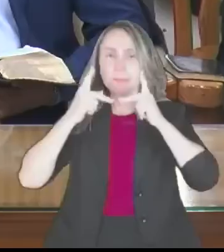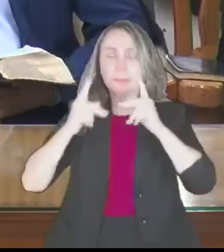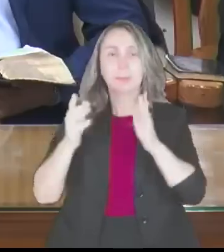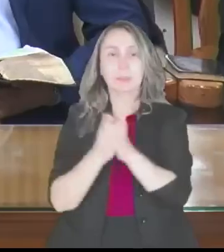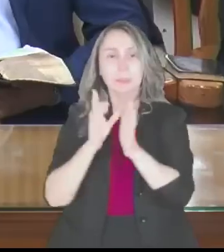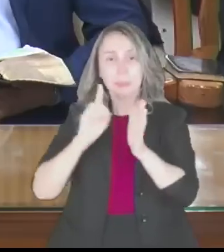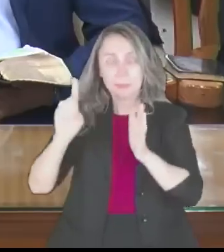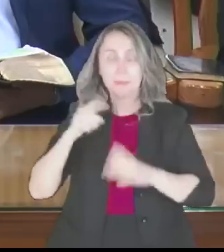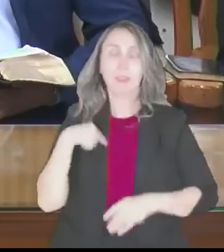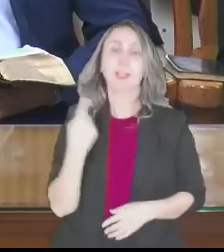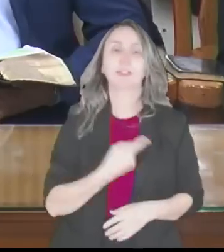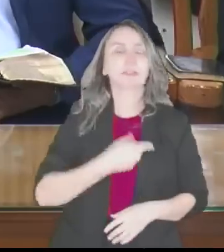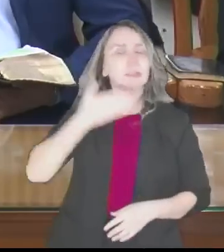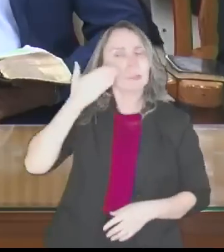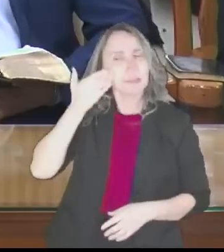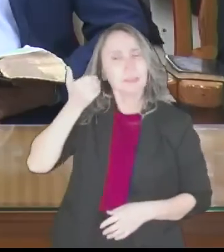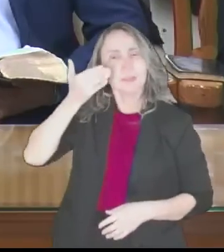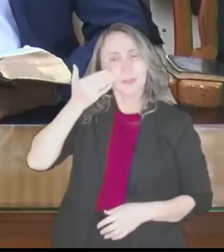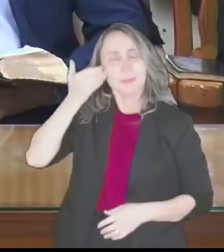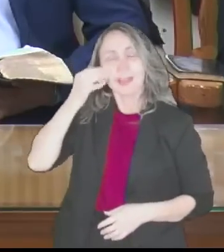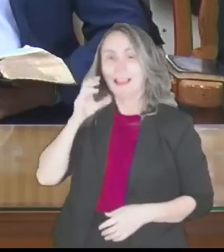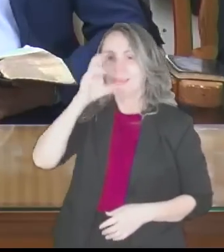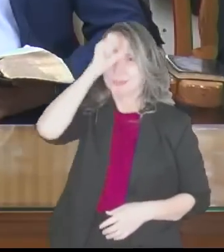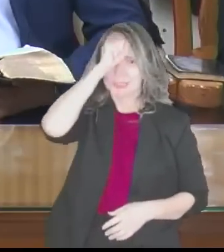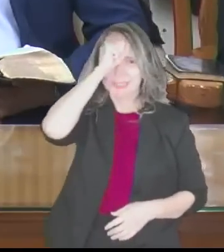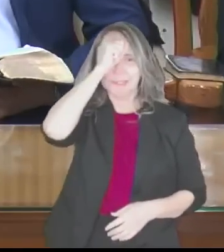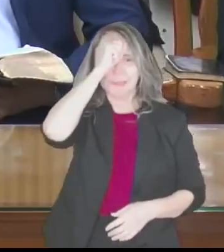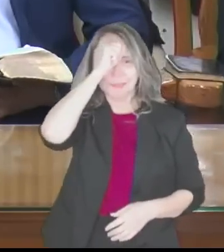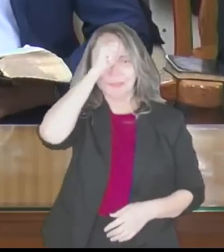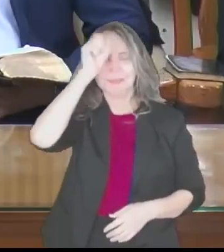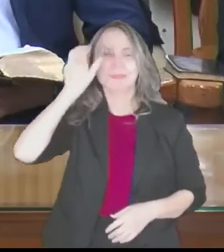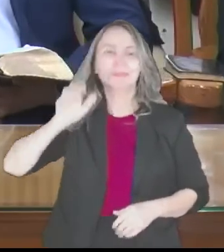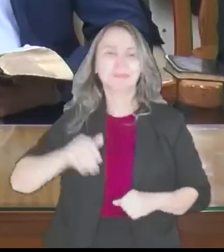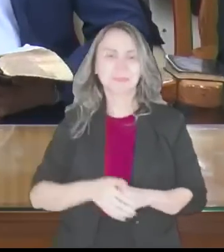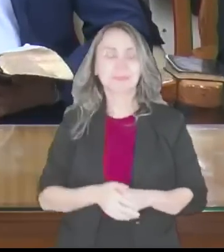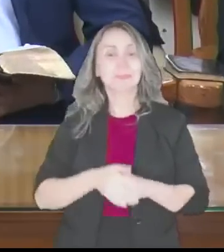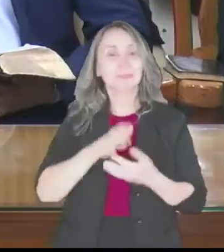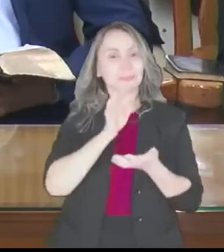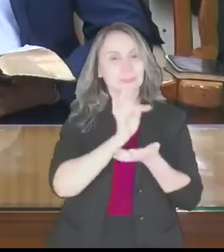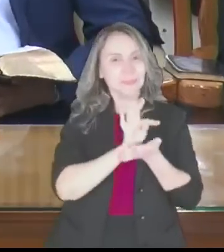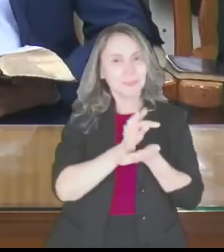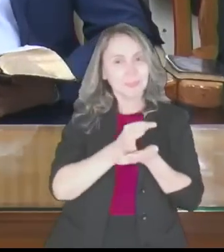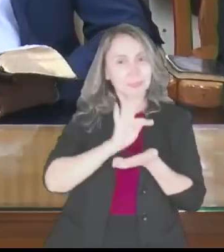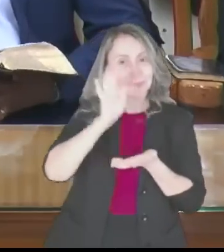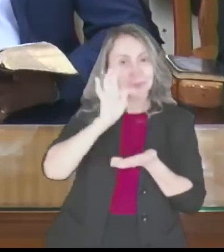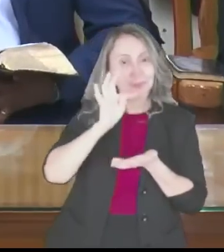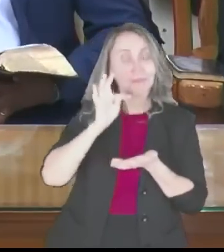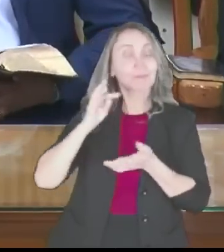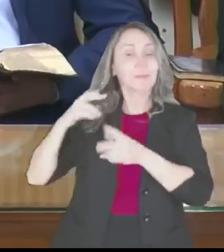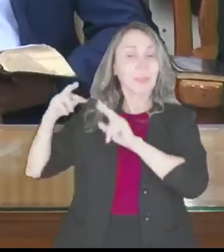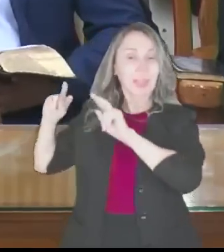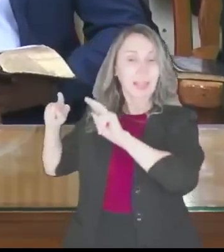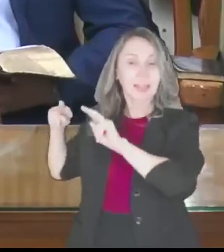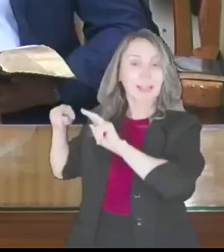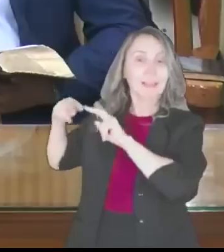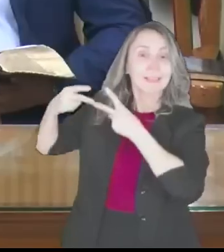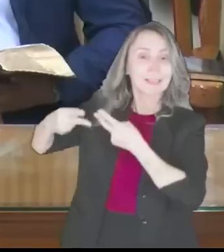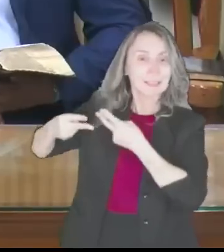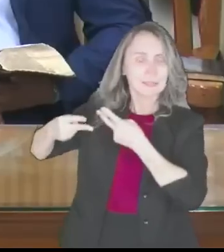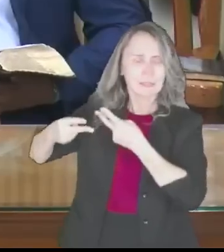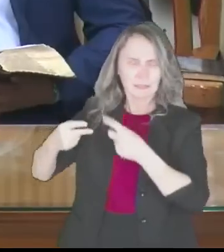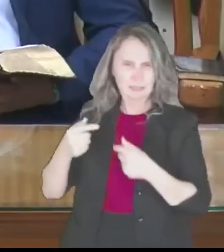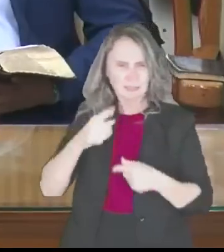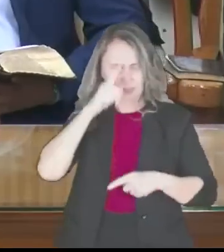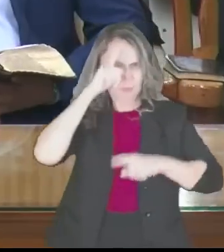aprendemos. Uma teologia conjunta, uma teologia que é herança, uma teologia que não foi inventada,